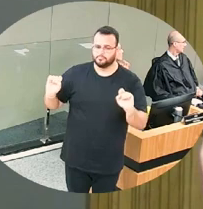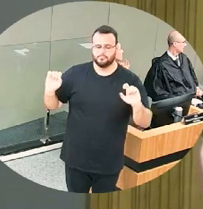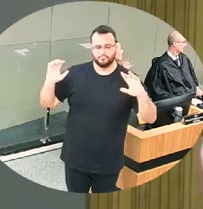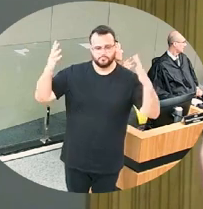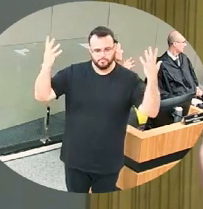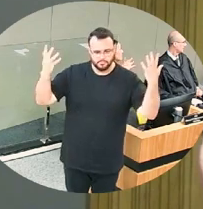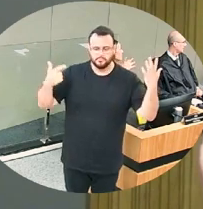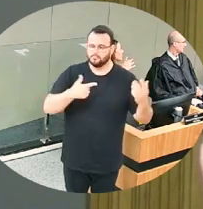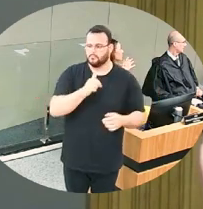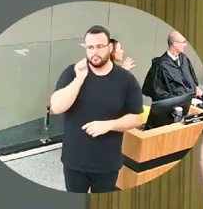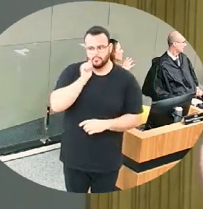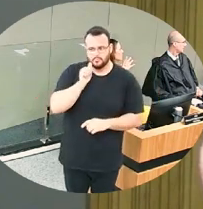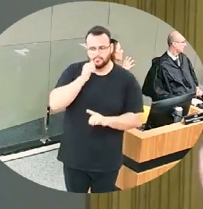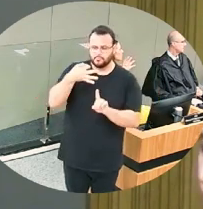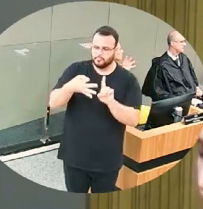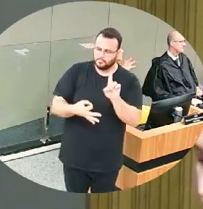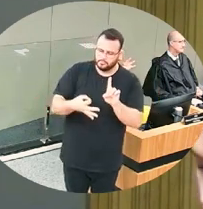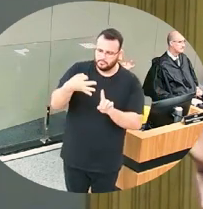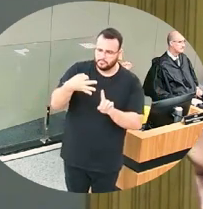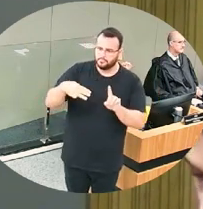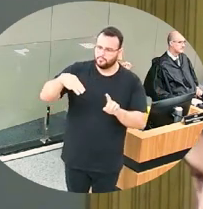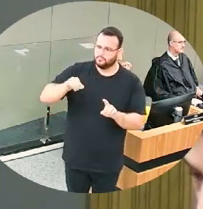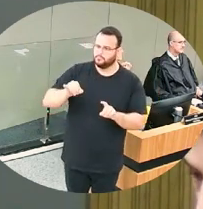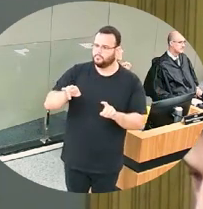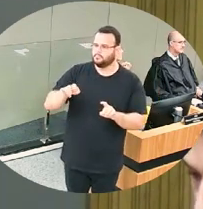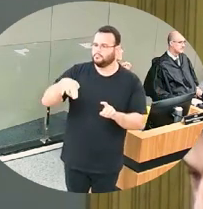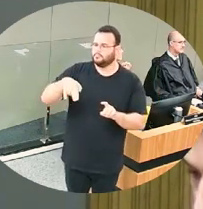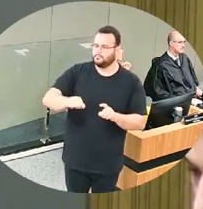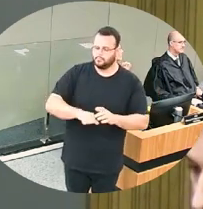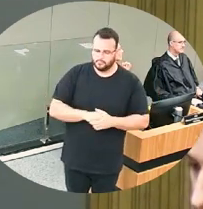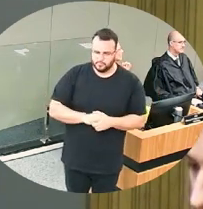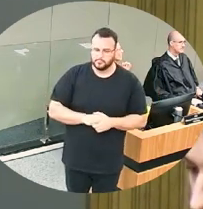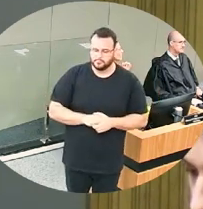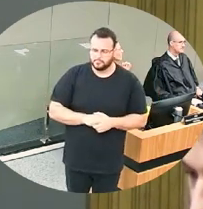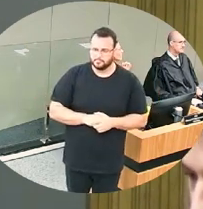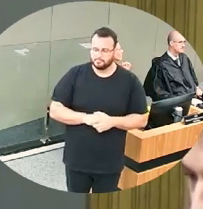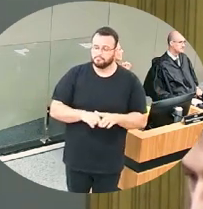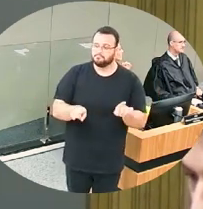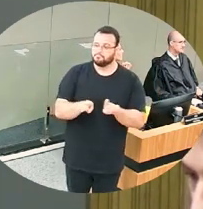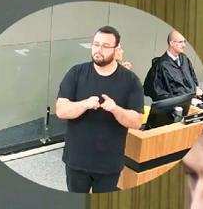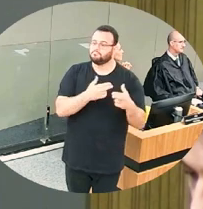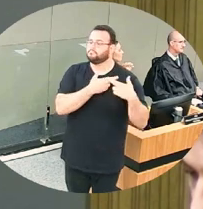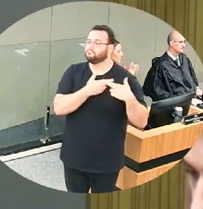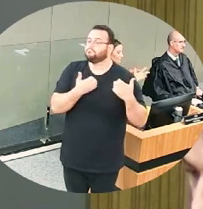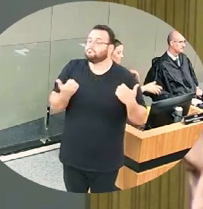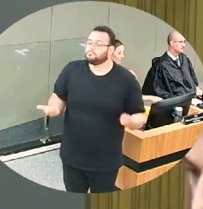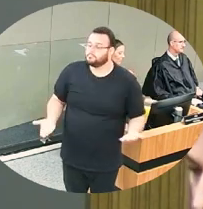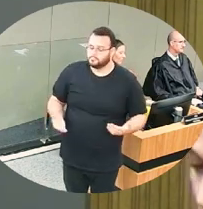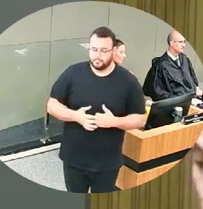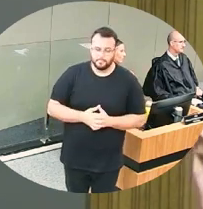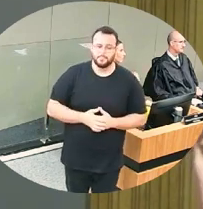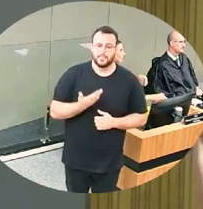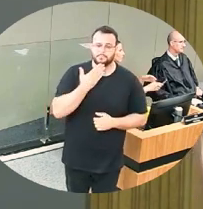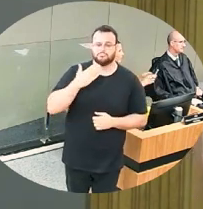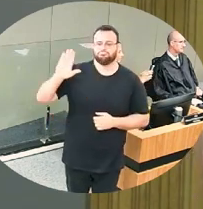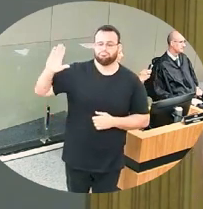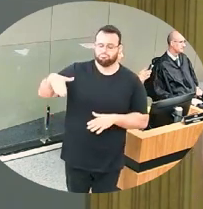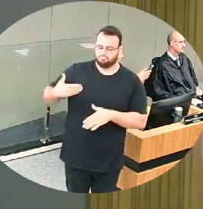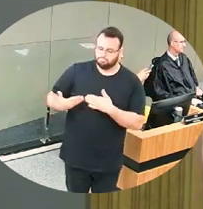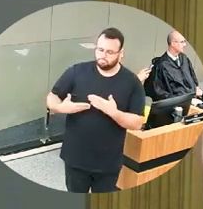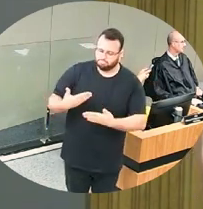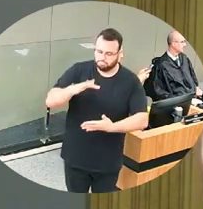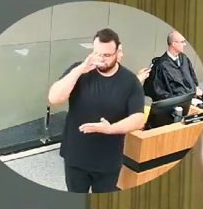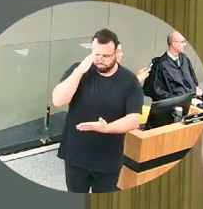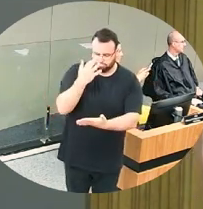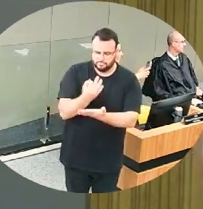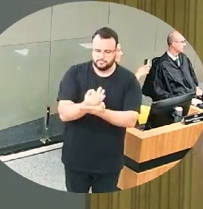solene a excelentíssima desembargadora Mirna uliano bertolde prestou o seguinte compromisso prometo desempenhar